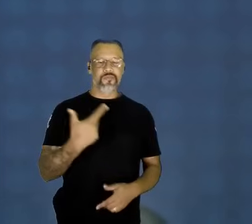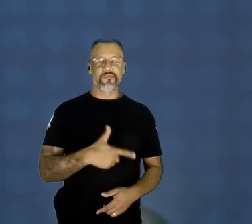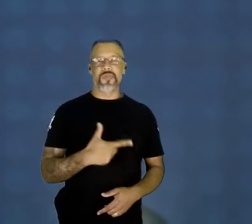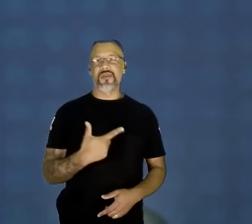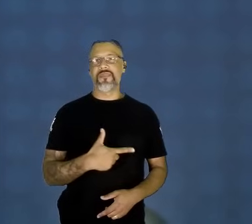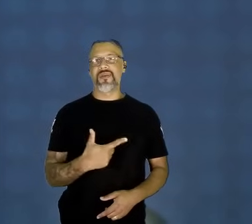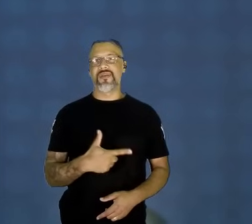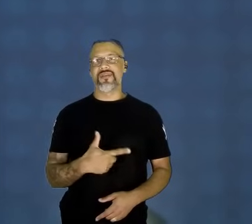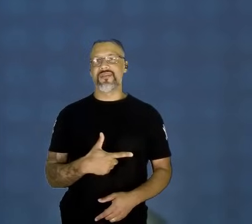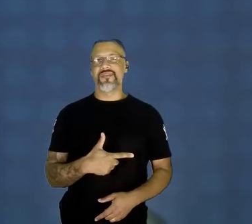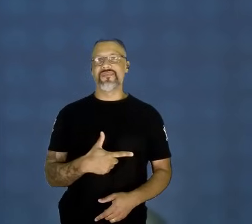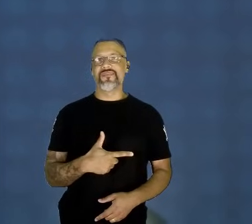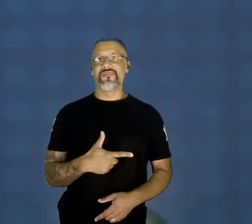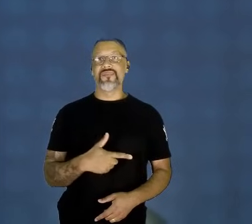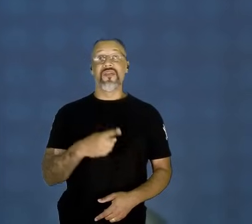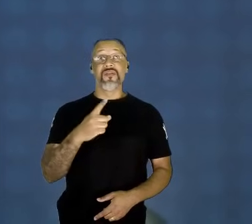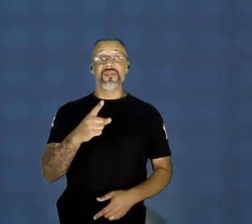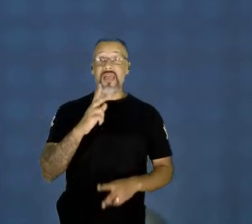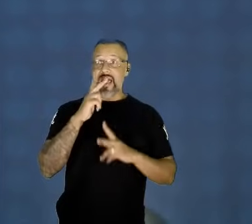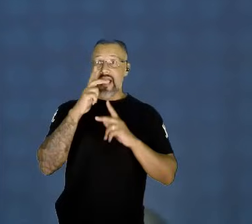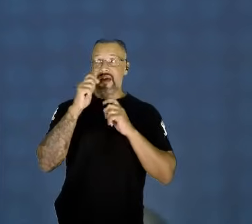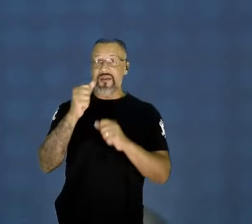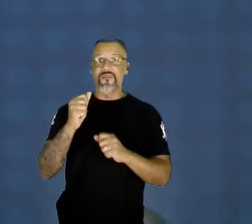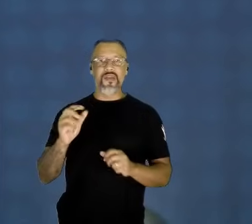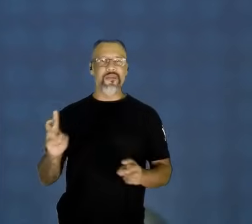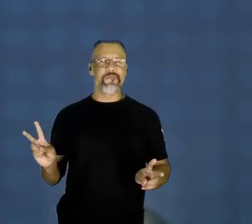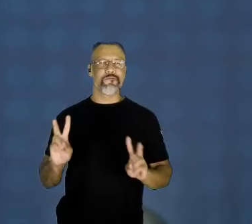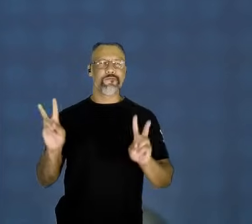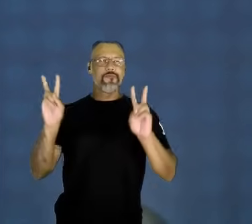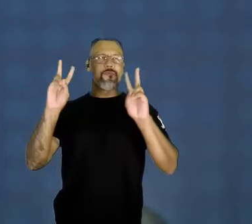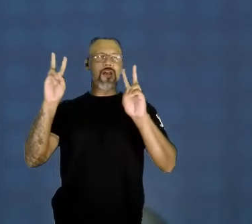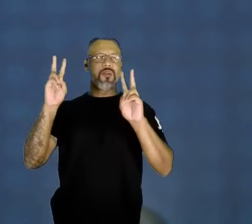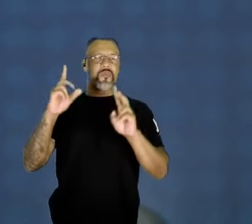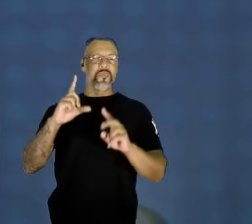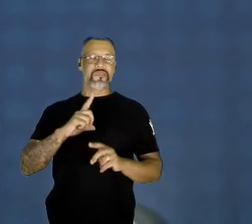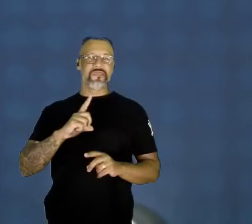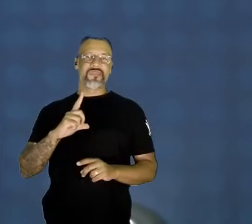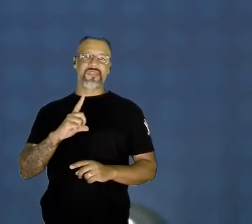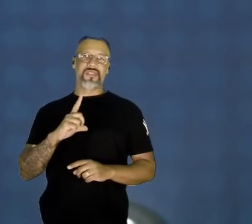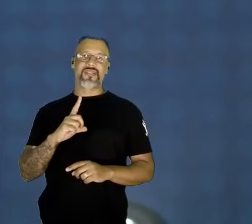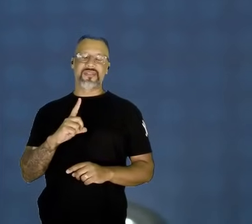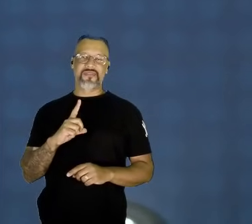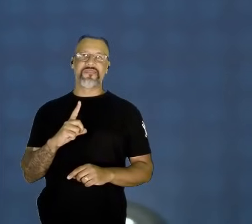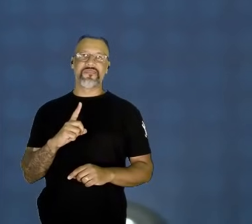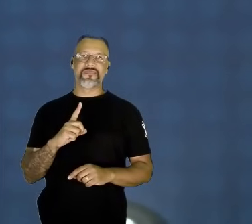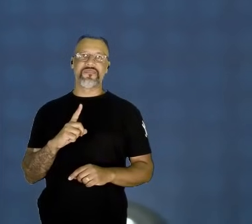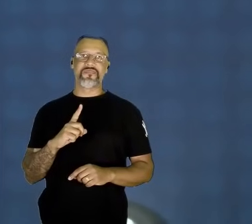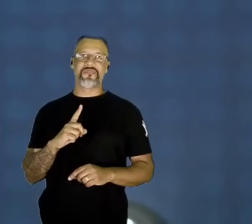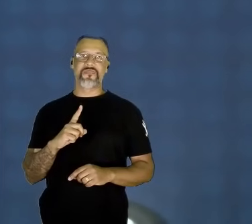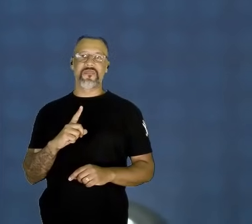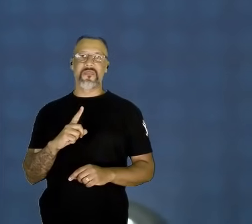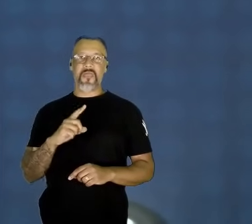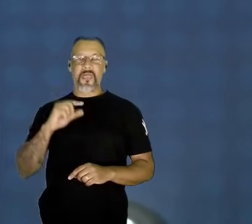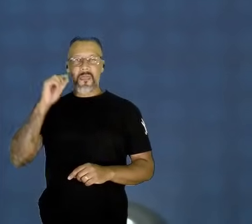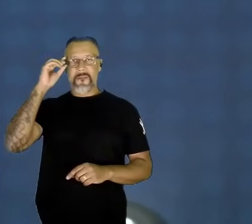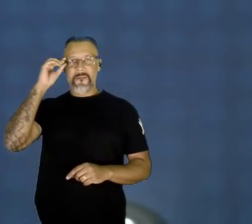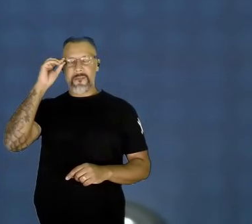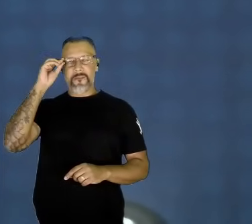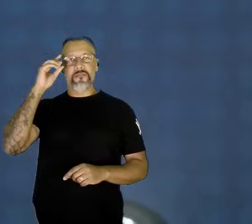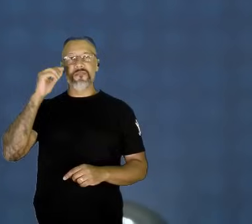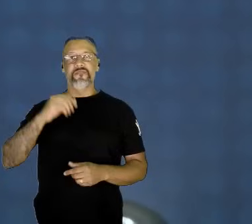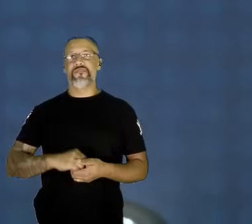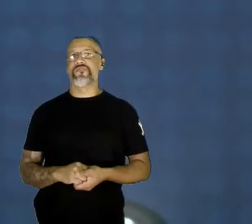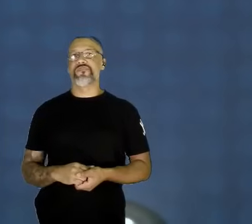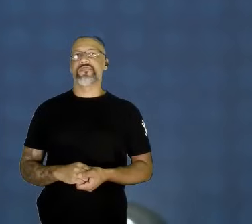fogo, é genuína e resultará em louvor, glória e honra quando Jesus Cristo for